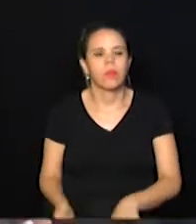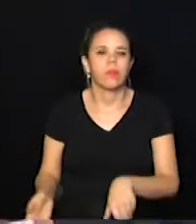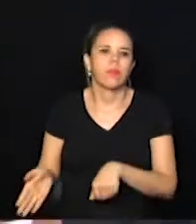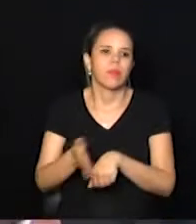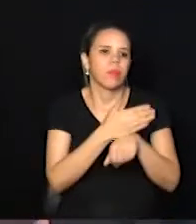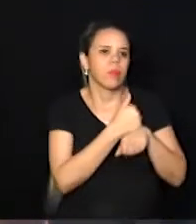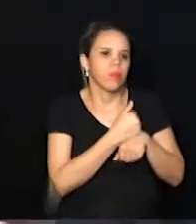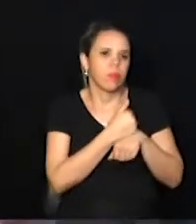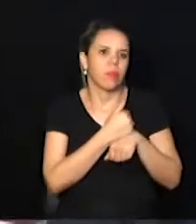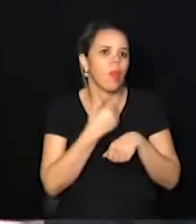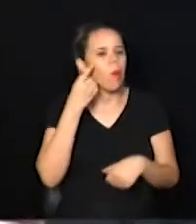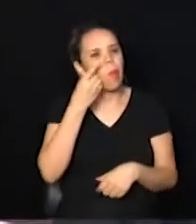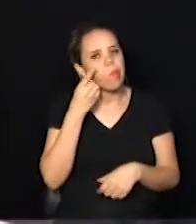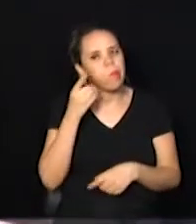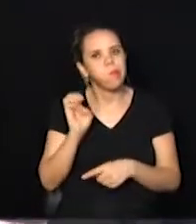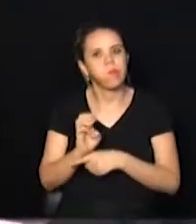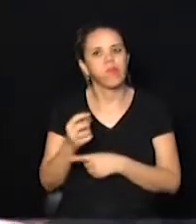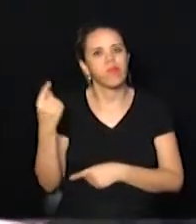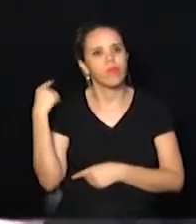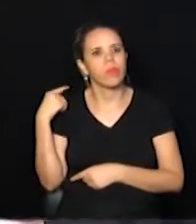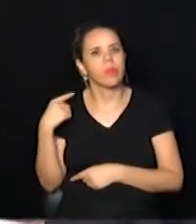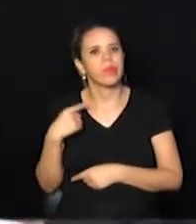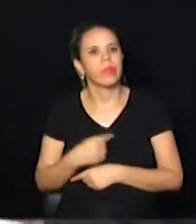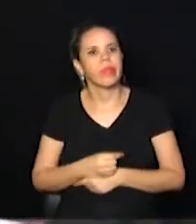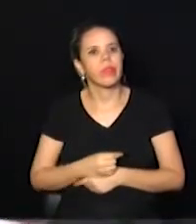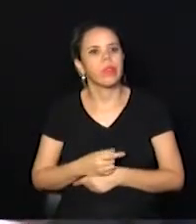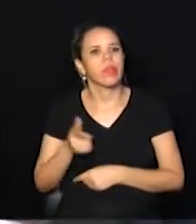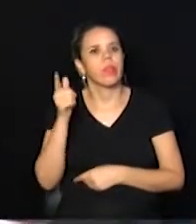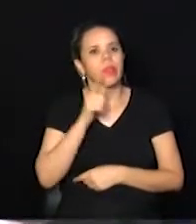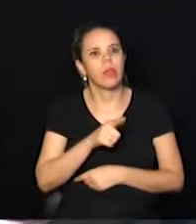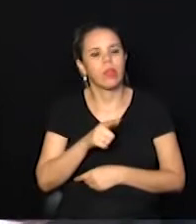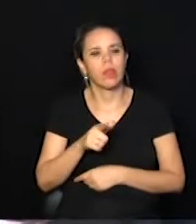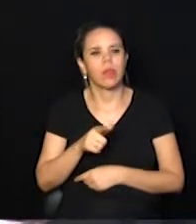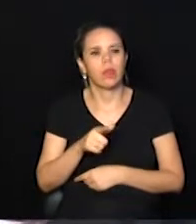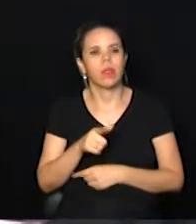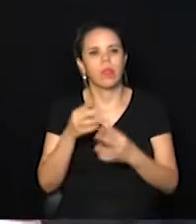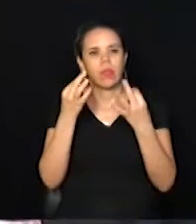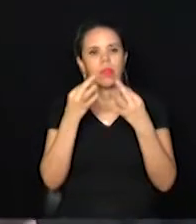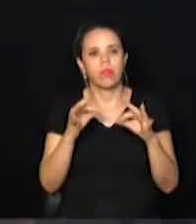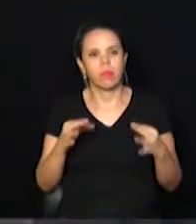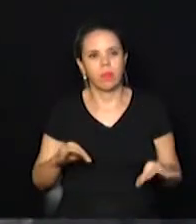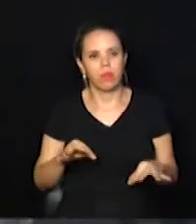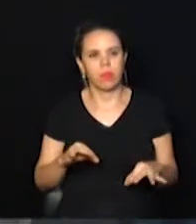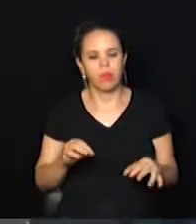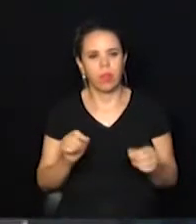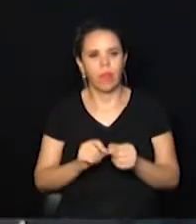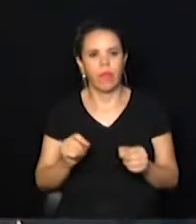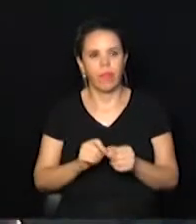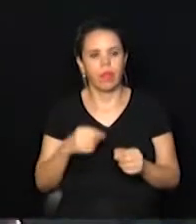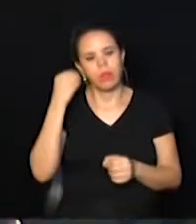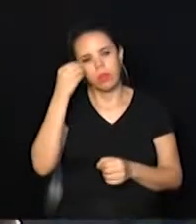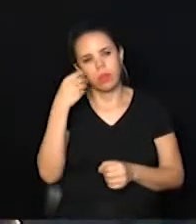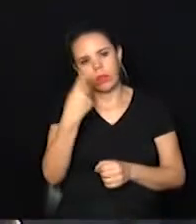antes de eu ser deputado estadual, e ele conseguiu a síntese de fazer do seu